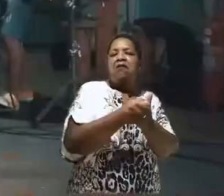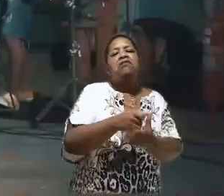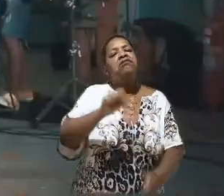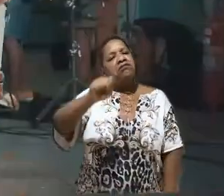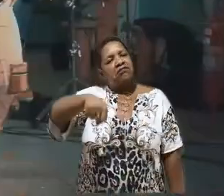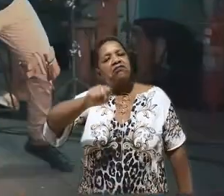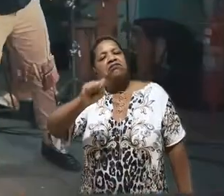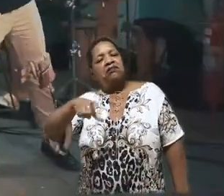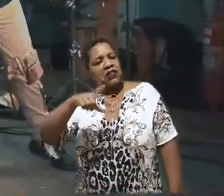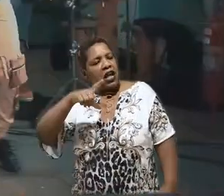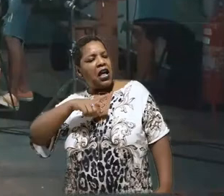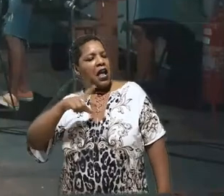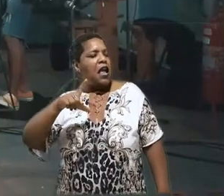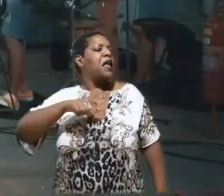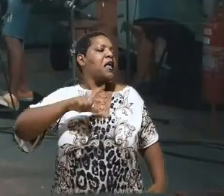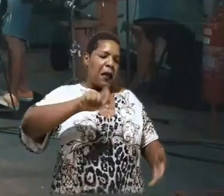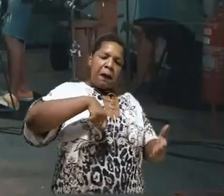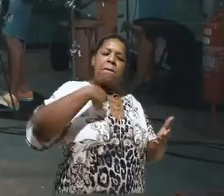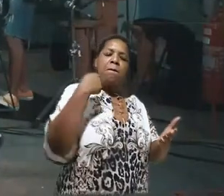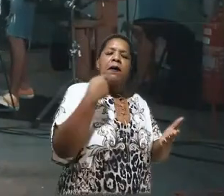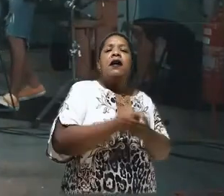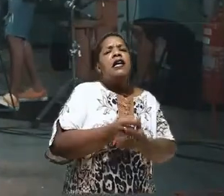Wagner a